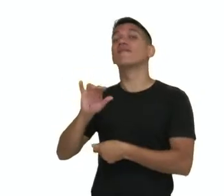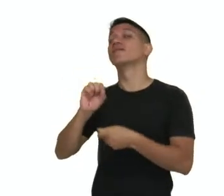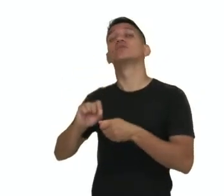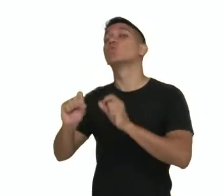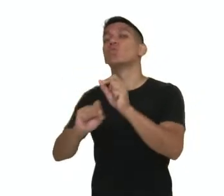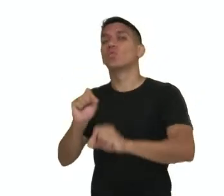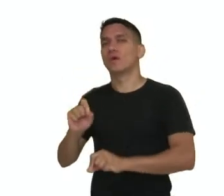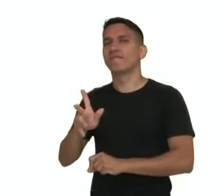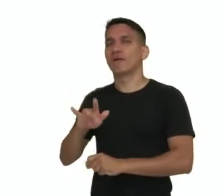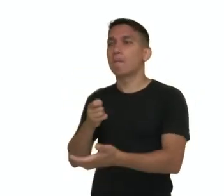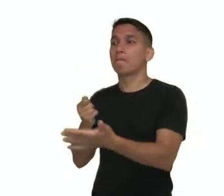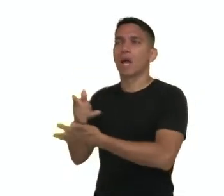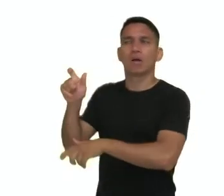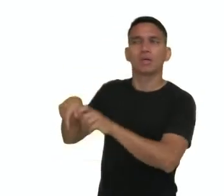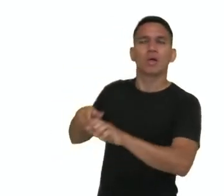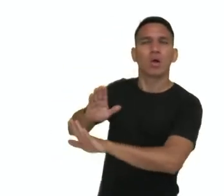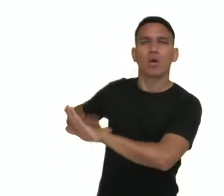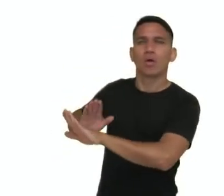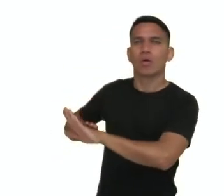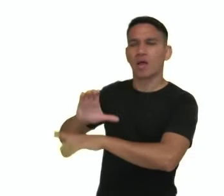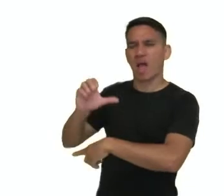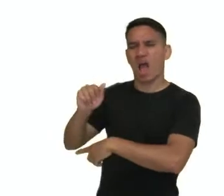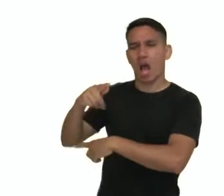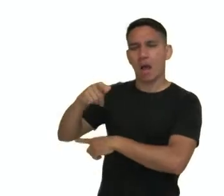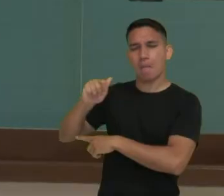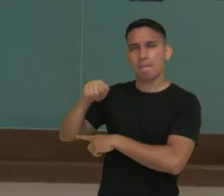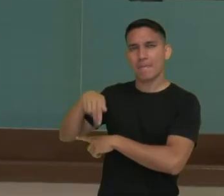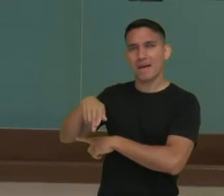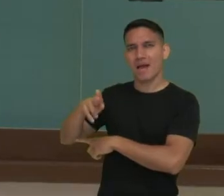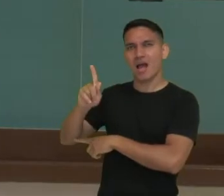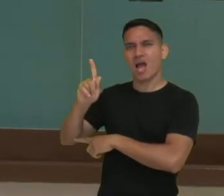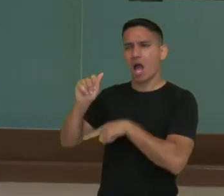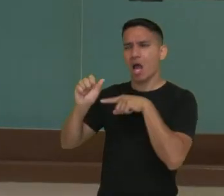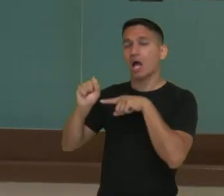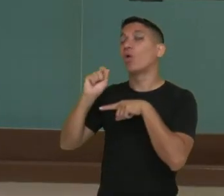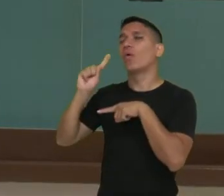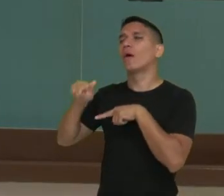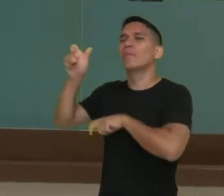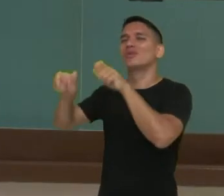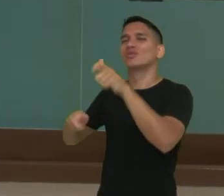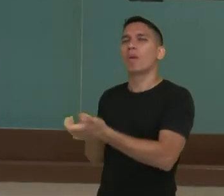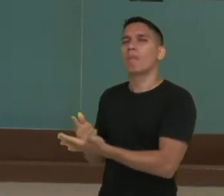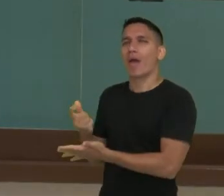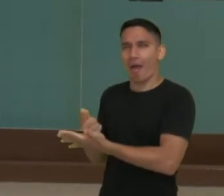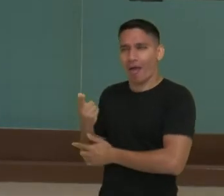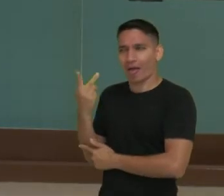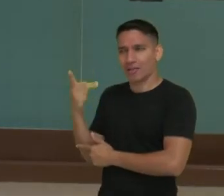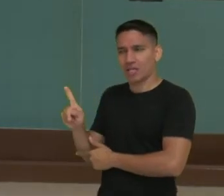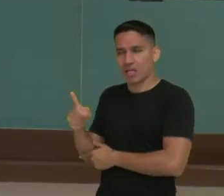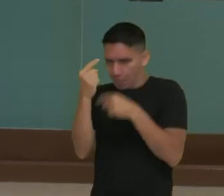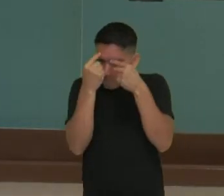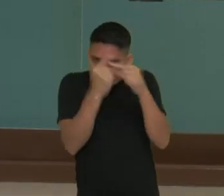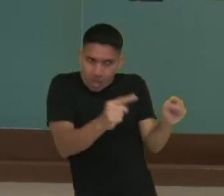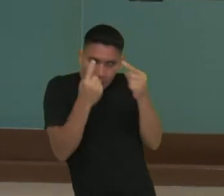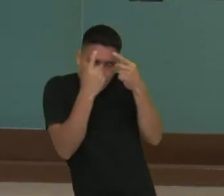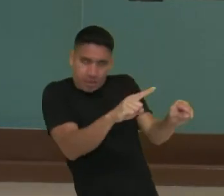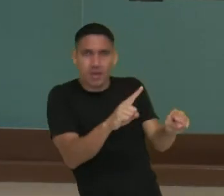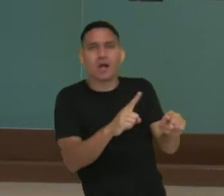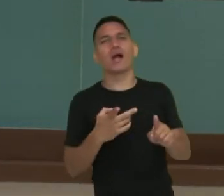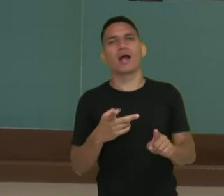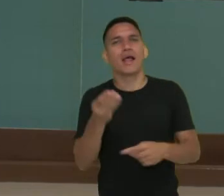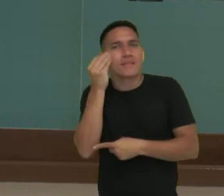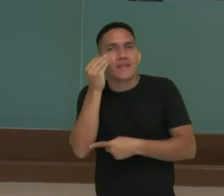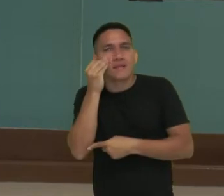pagar capangas. Capanga, gente, é como se fossem pessoas que foram contratadas para violentar, para tentar,